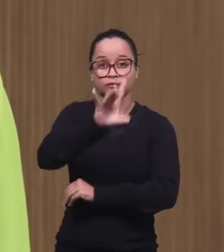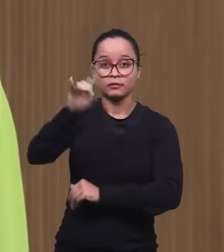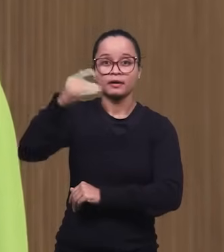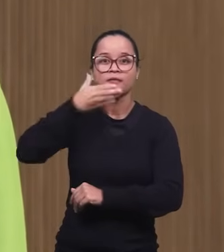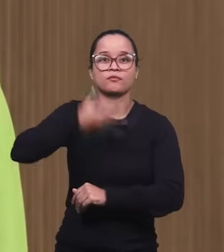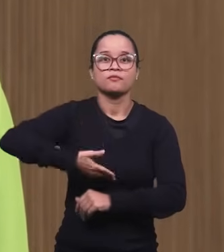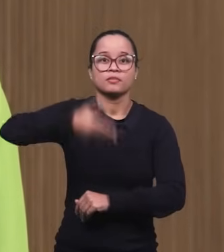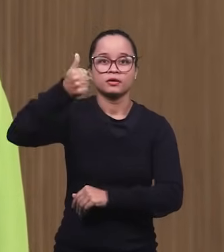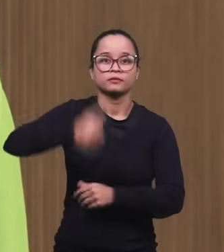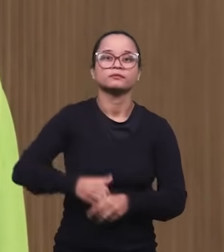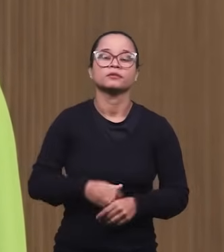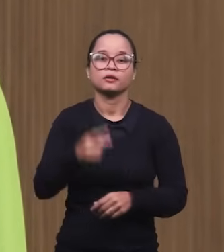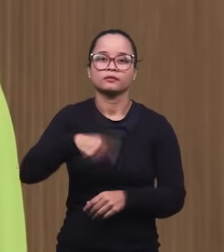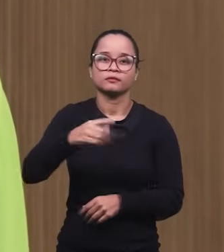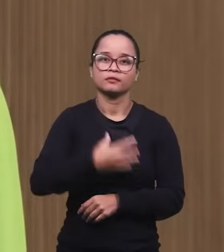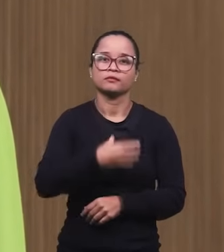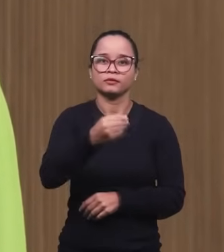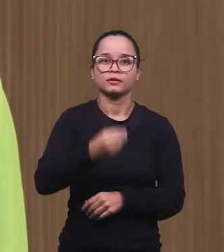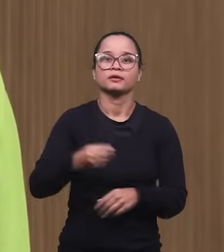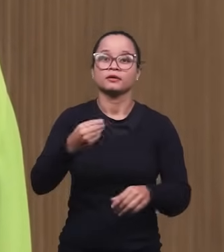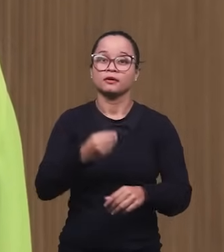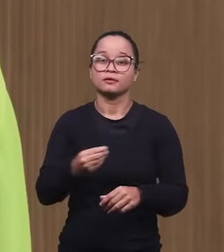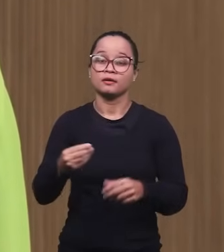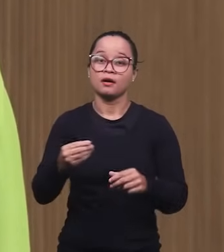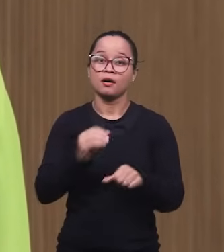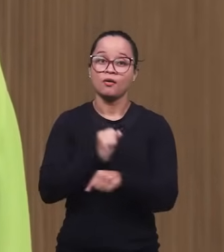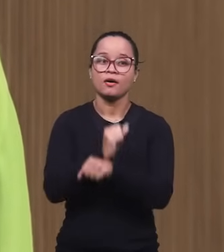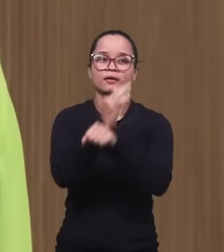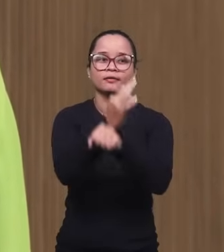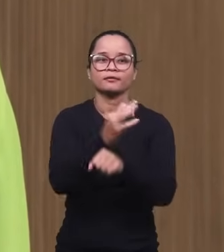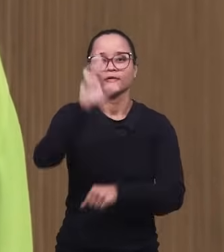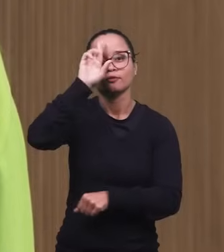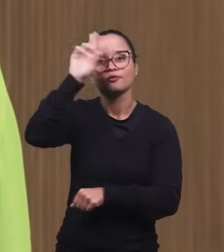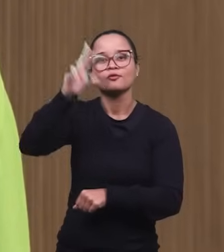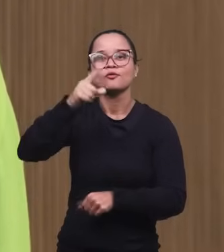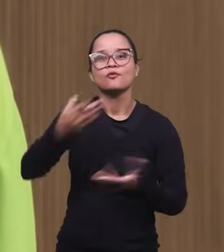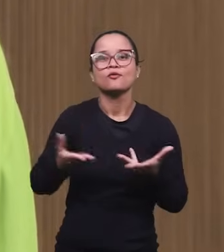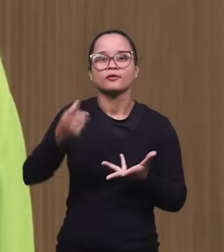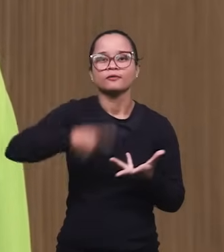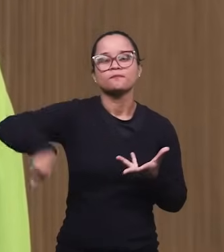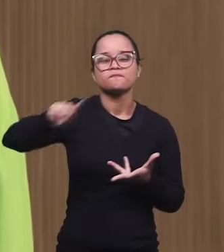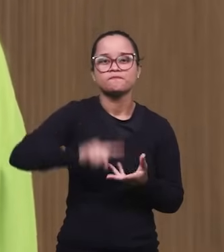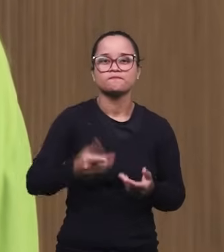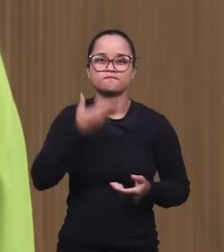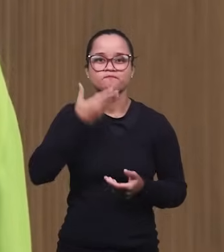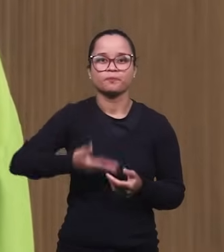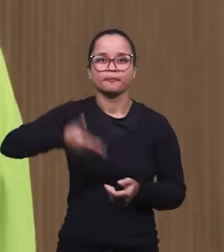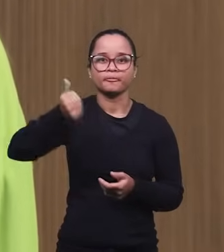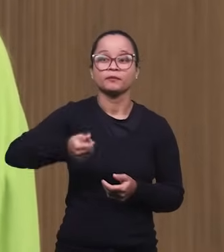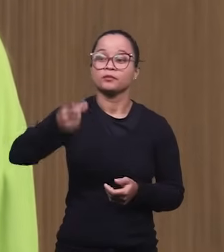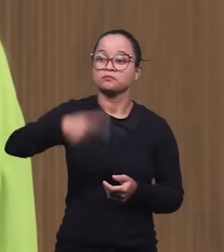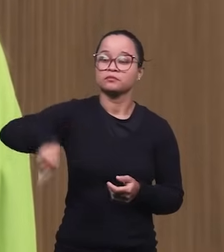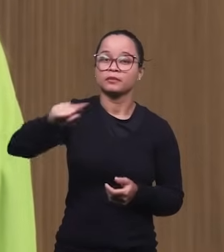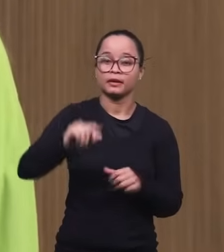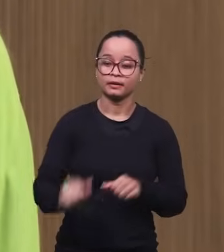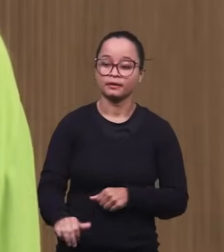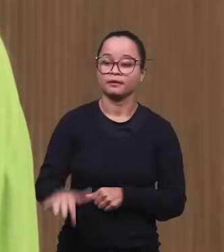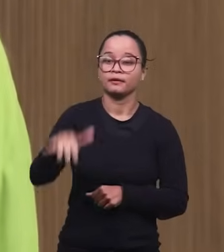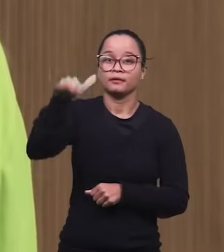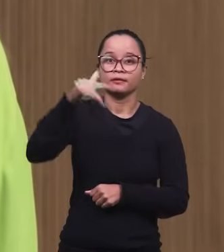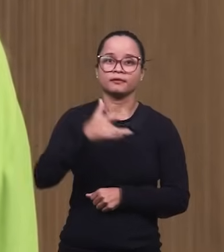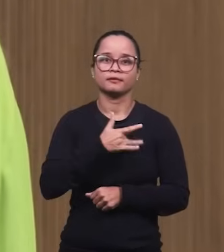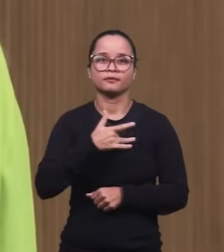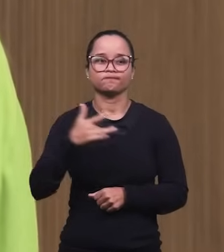quer o melhor dos nossos filhos. Nossos filhos são herança do Senhor. Amém. Glória a Deus. E nós estamos aqui fazendo o que é o melhor para eles, para que eles